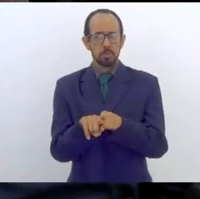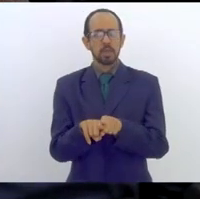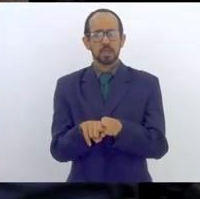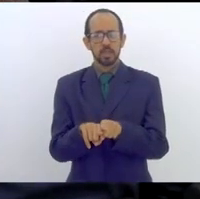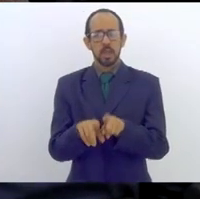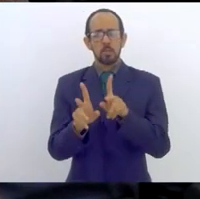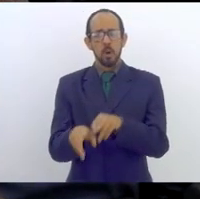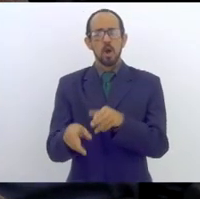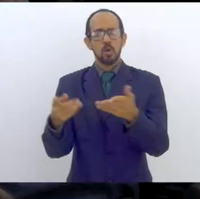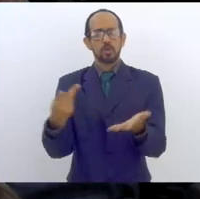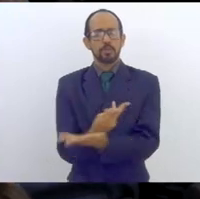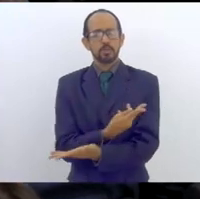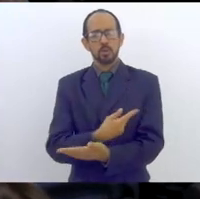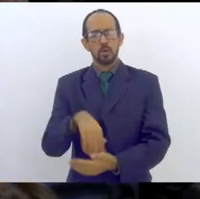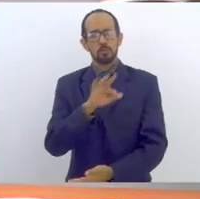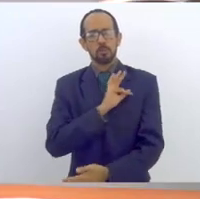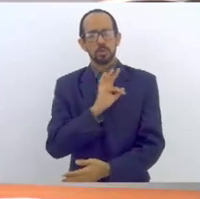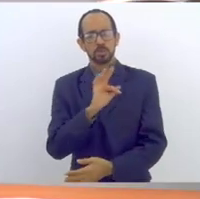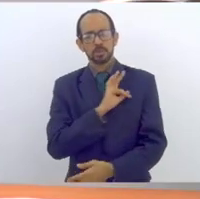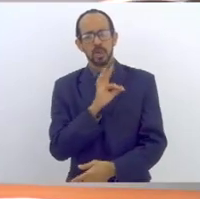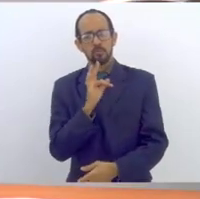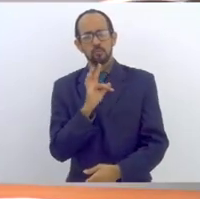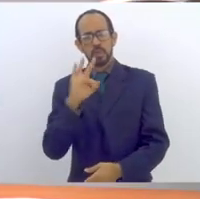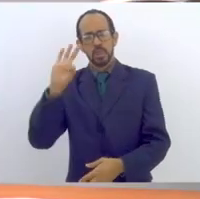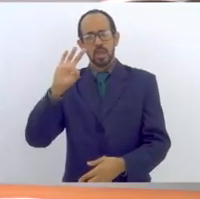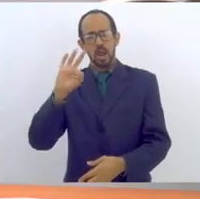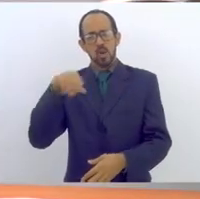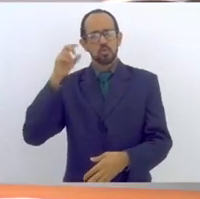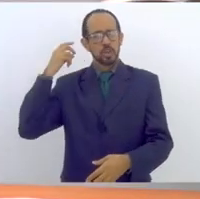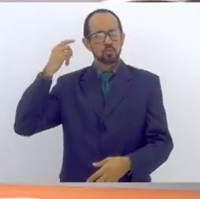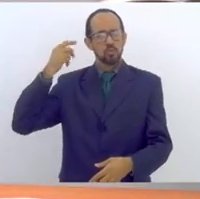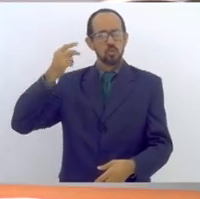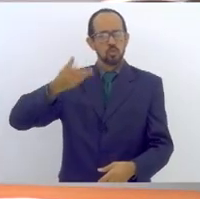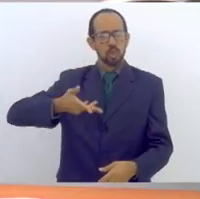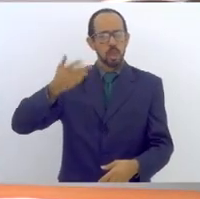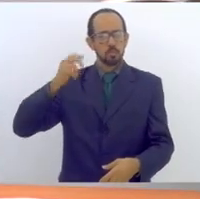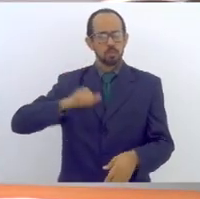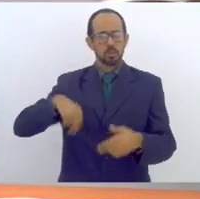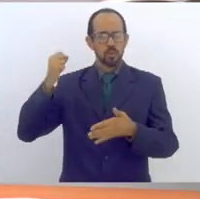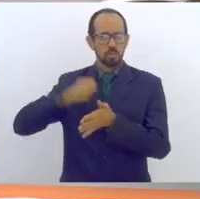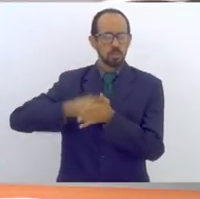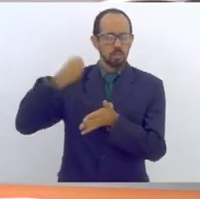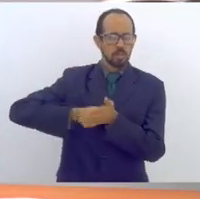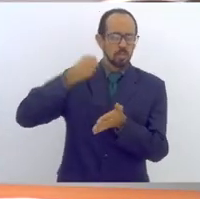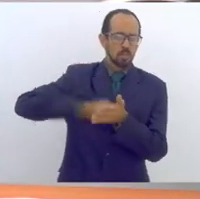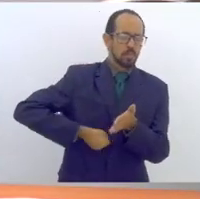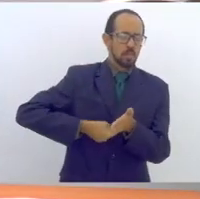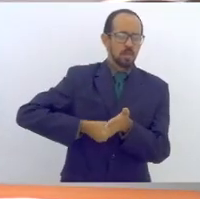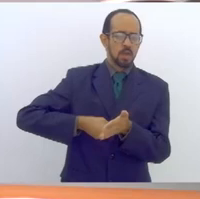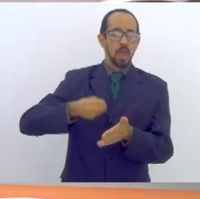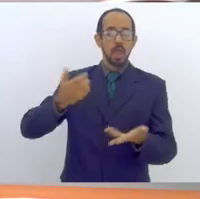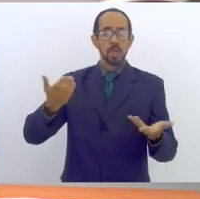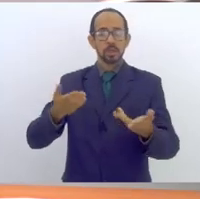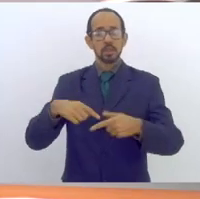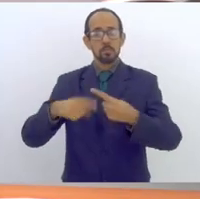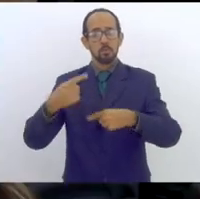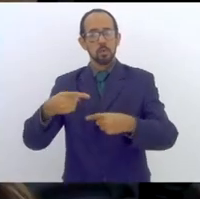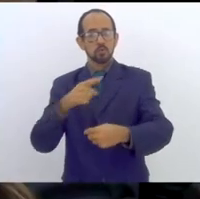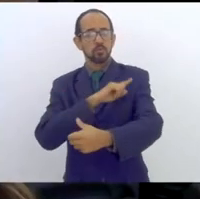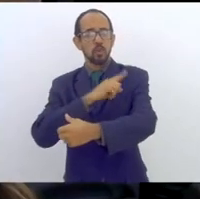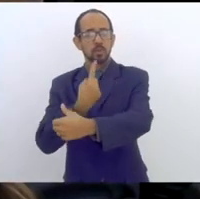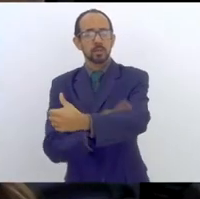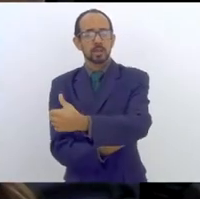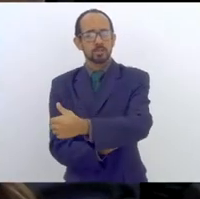com a própria Polícia Federal logo da história que veio nessa nesses embate nessa luta e se fortalecer o encontro de instituição